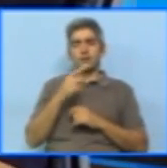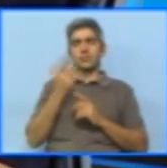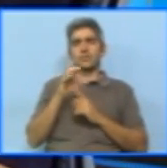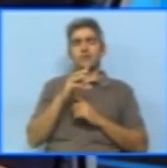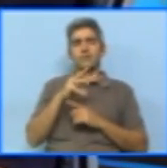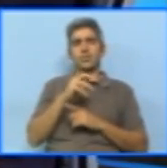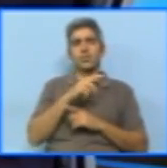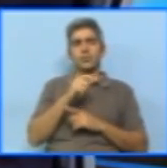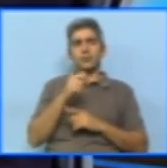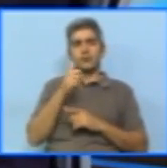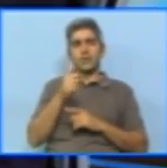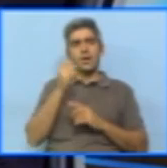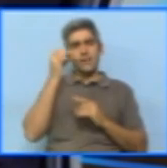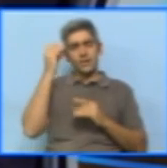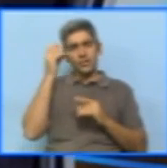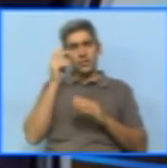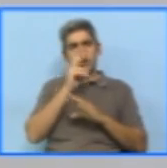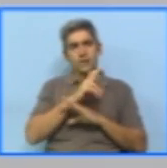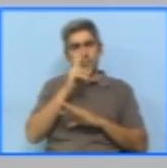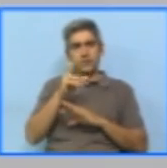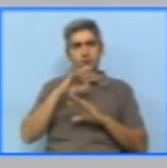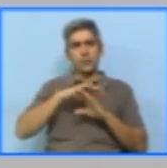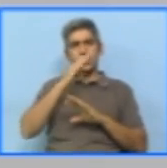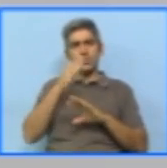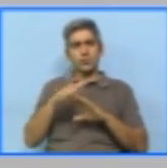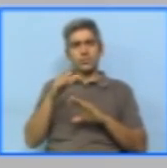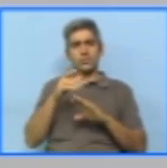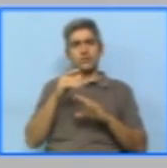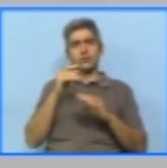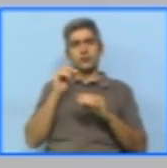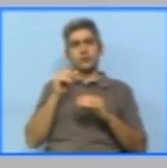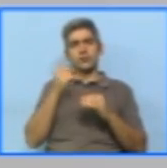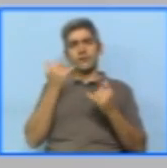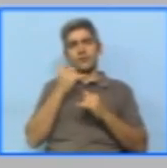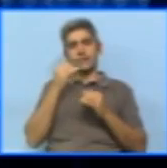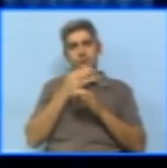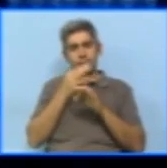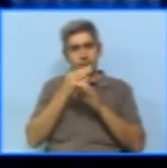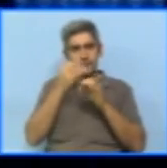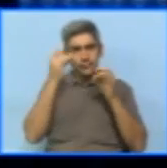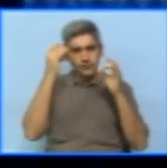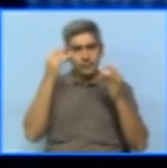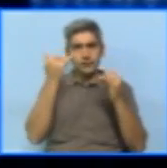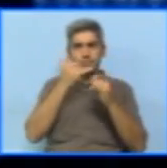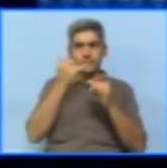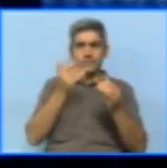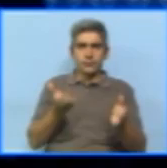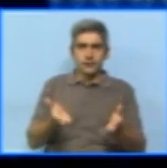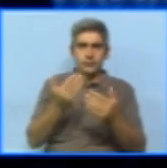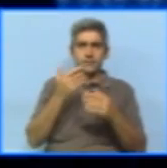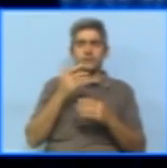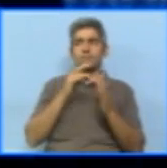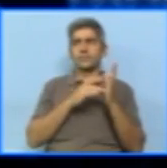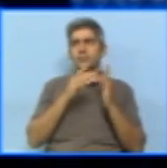Monte das Bem-aventuranças, que é o Monte da Felicitação. da felicidade, em que